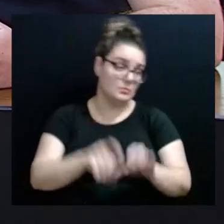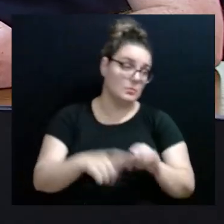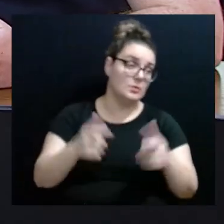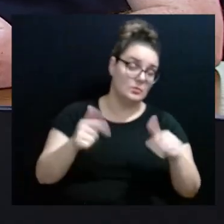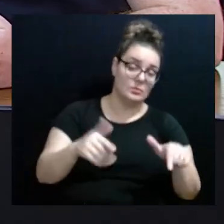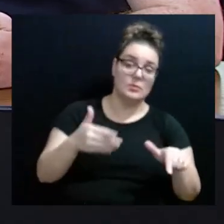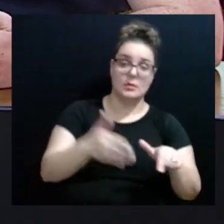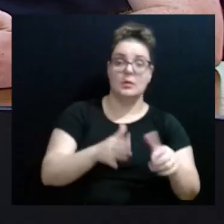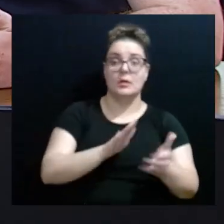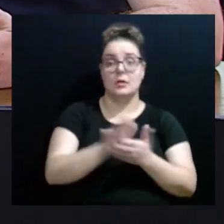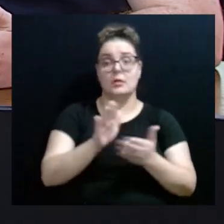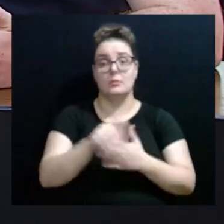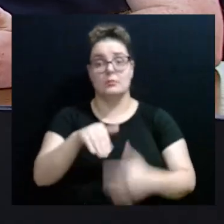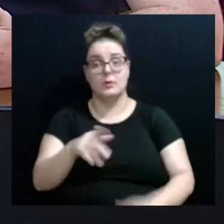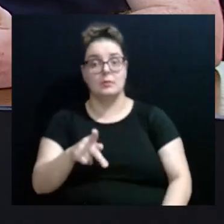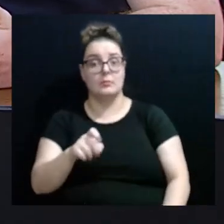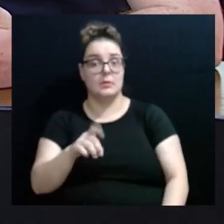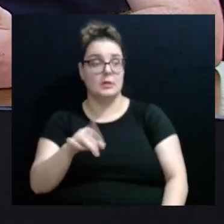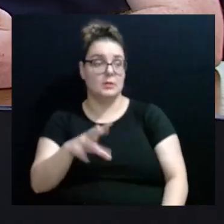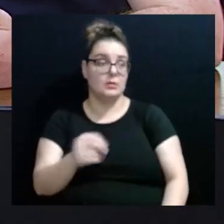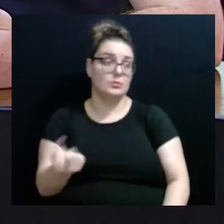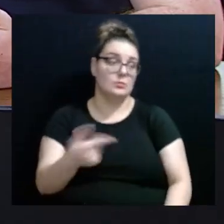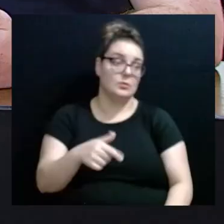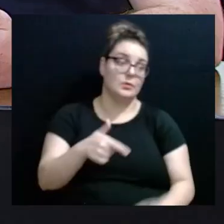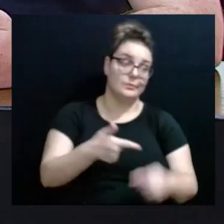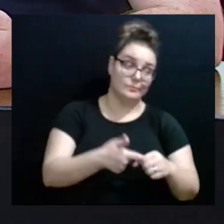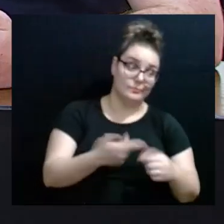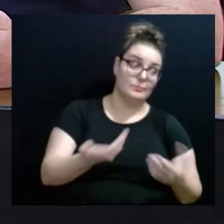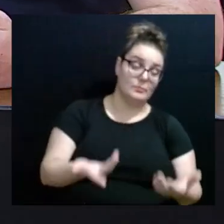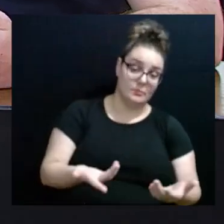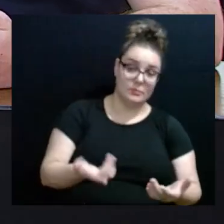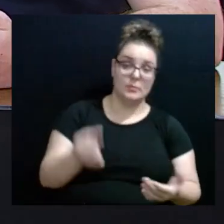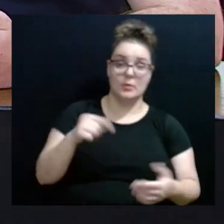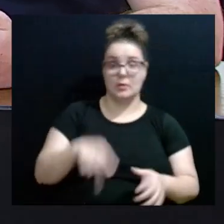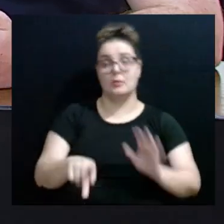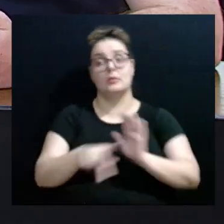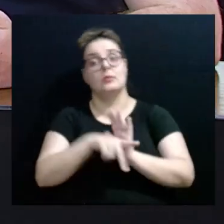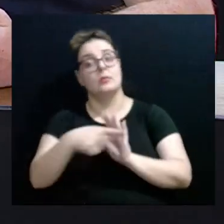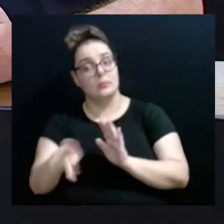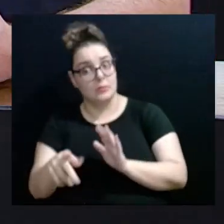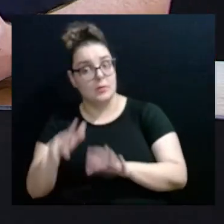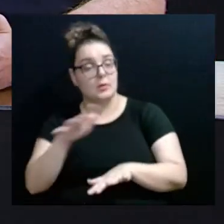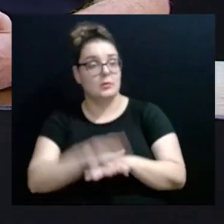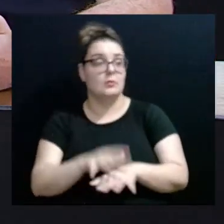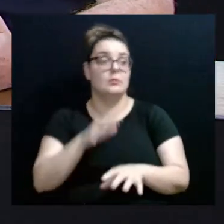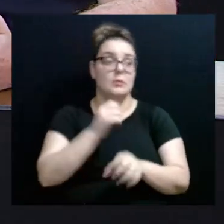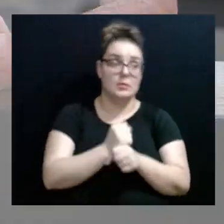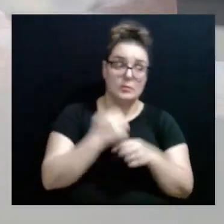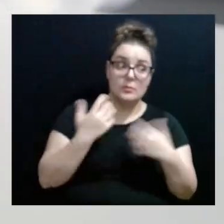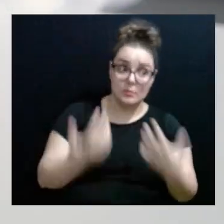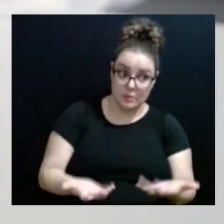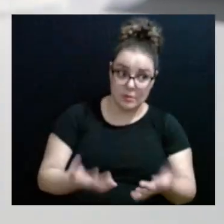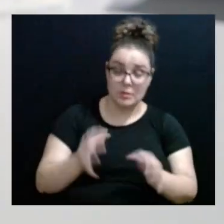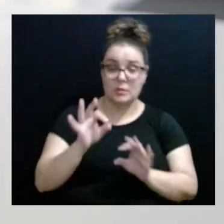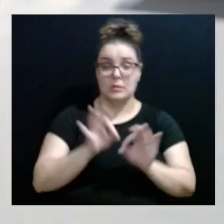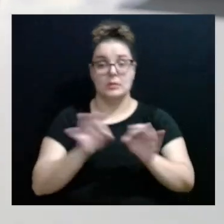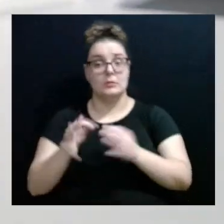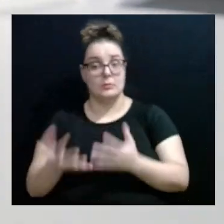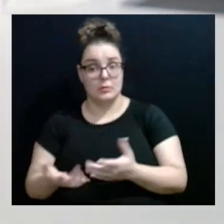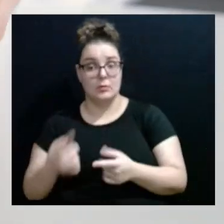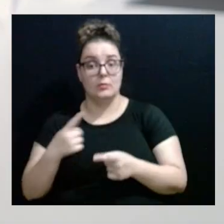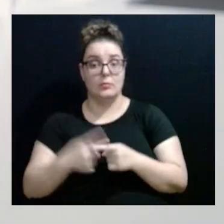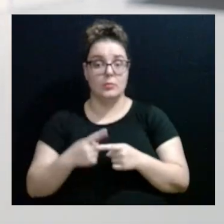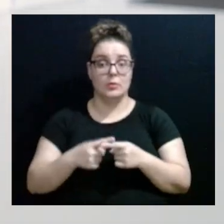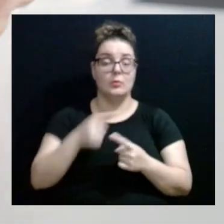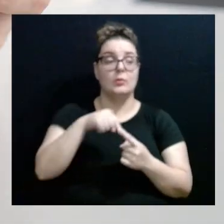vezes, dependendo da onde você vai, você gasta mais em pedágio do que em combustível. E isso tem que fazer parte dessa conta, tem que fazer parte